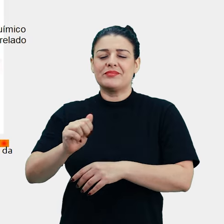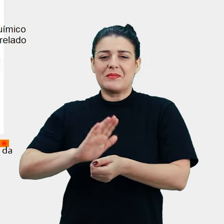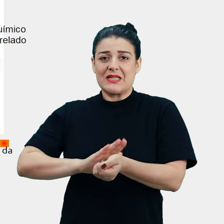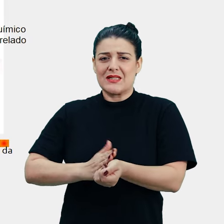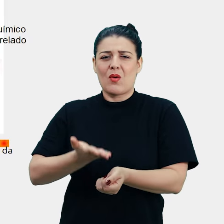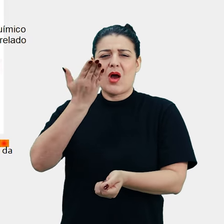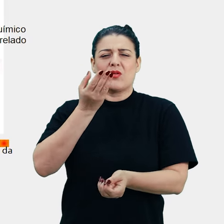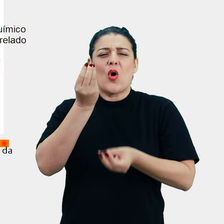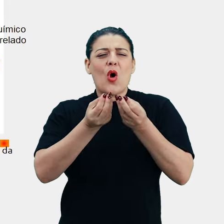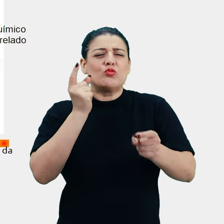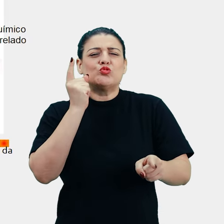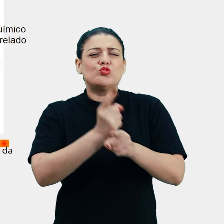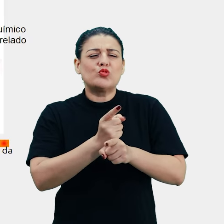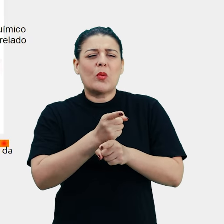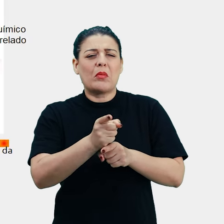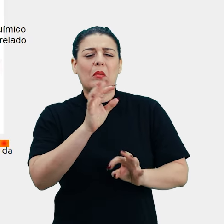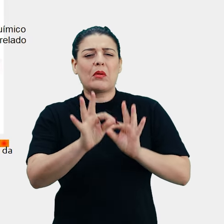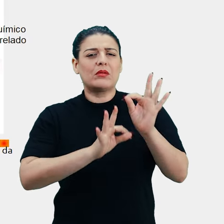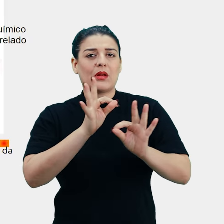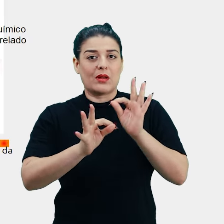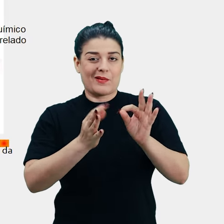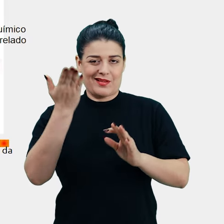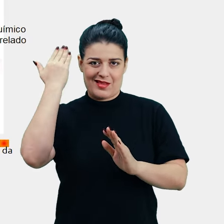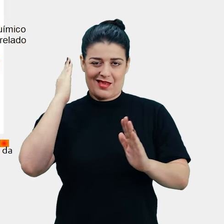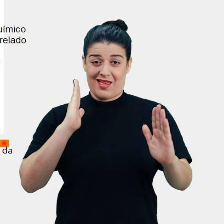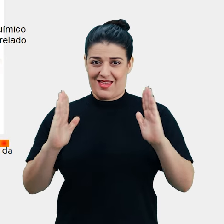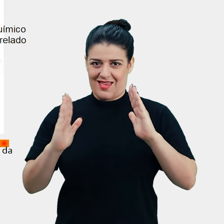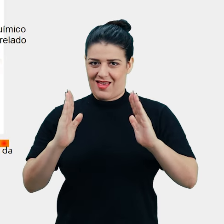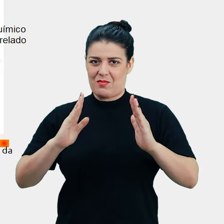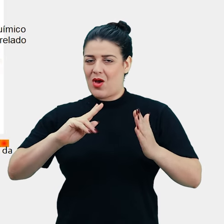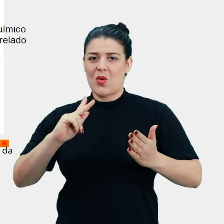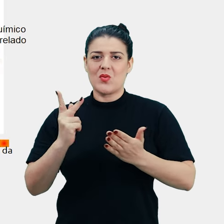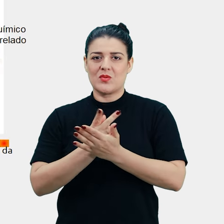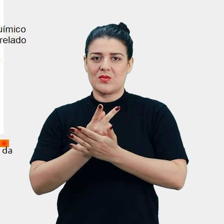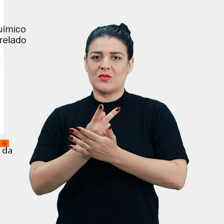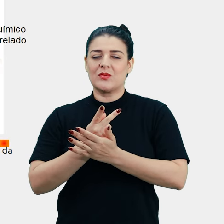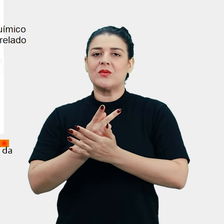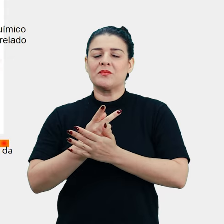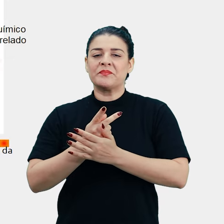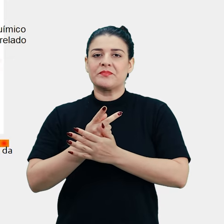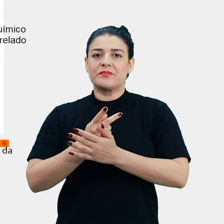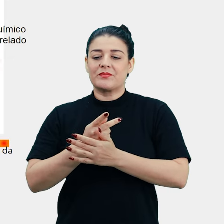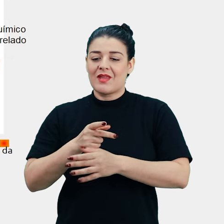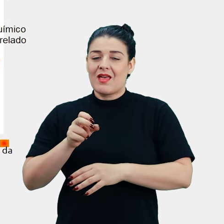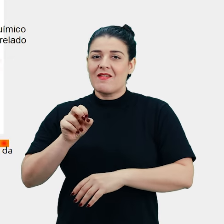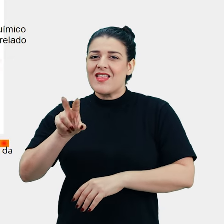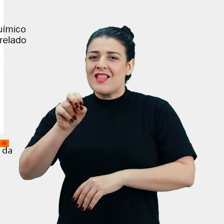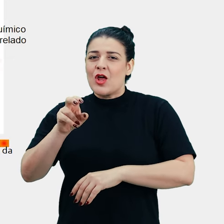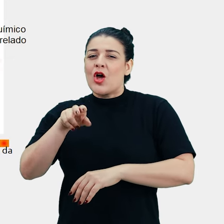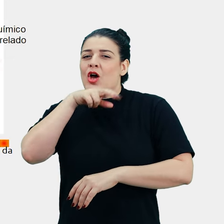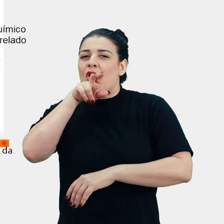que veio essa história do captopril, né? Na época, ocorreu o isolamento de um peptídeo do veneno de